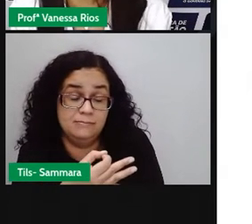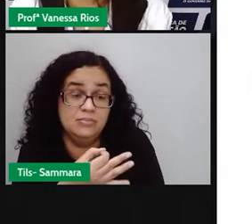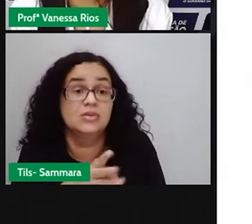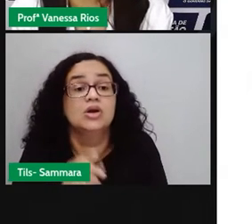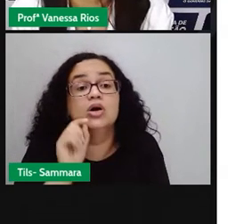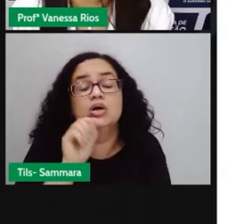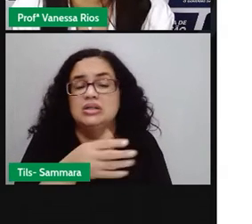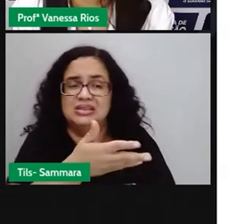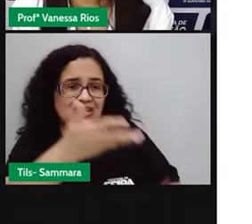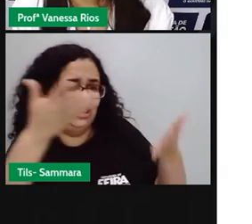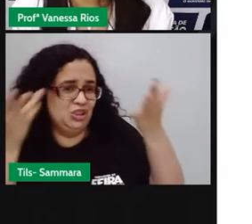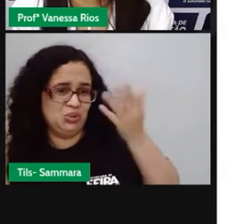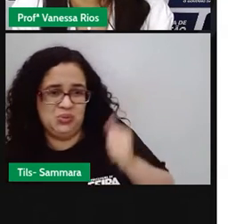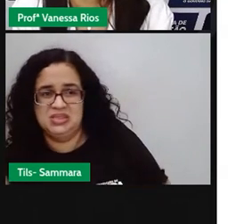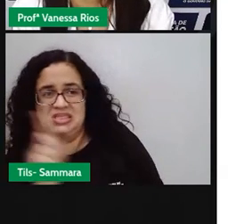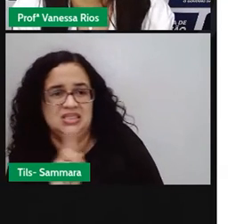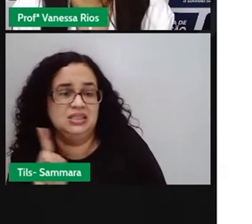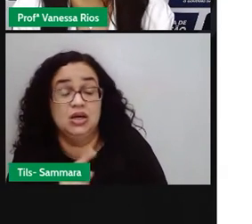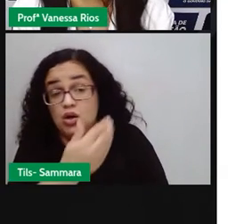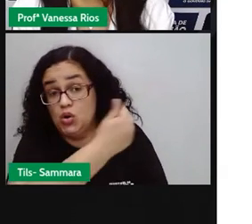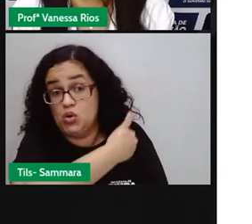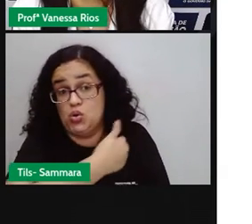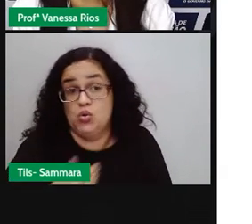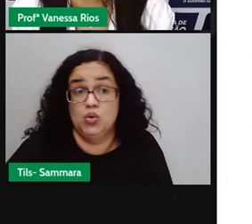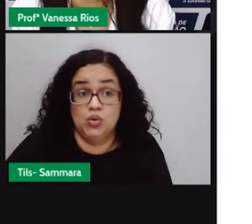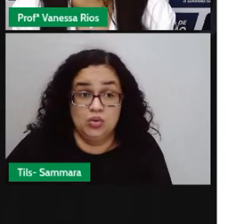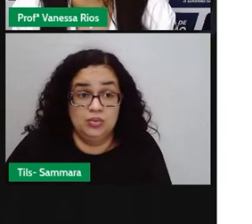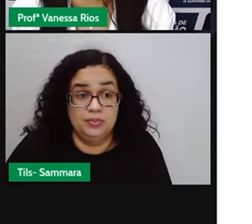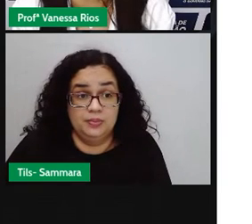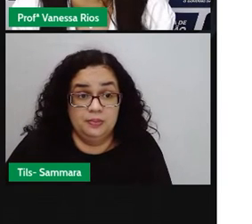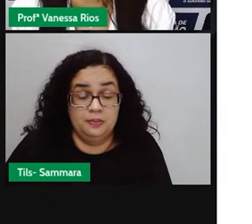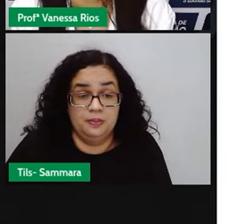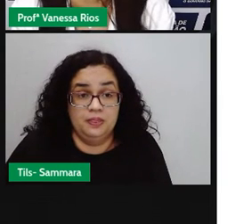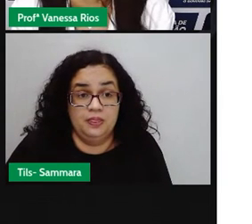que não concordavam com o que o governo ditava,